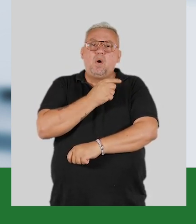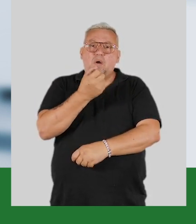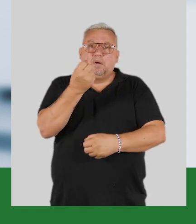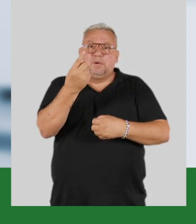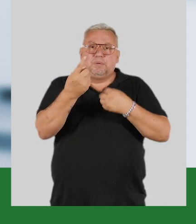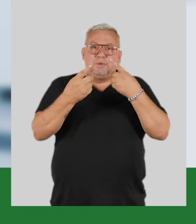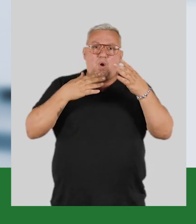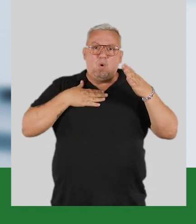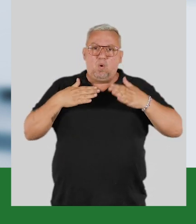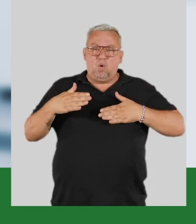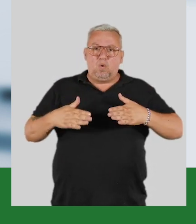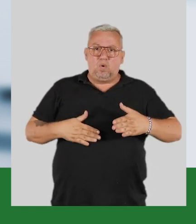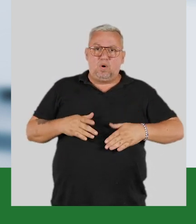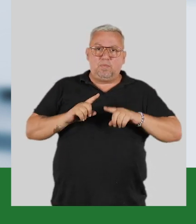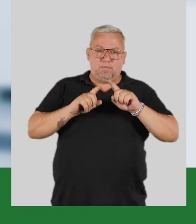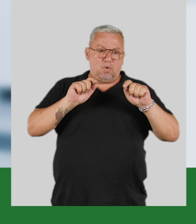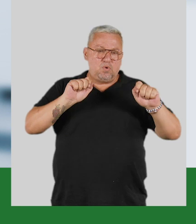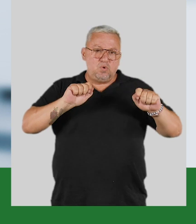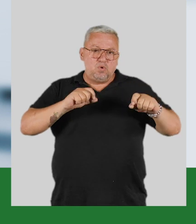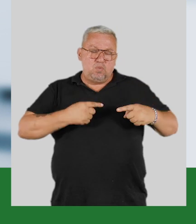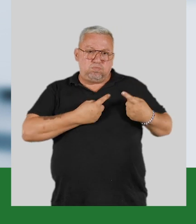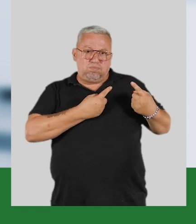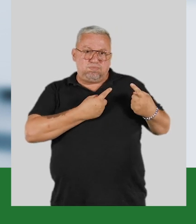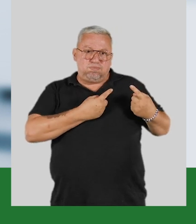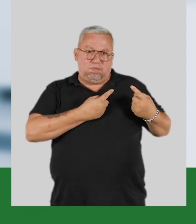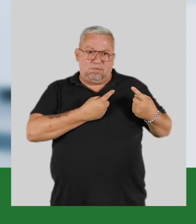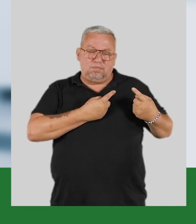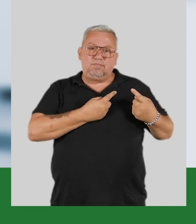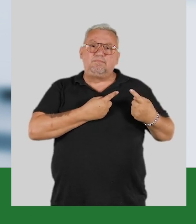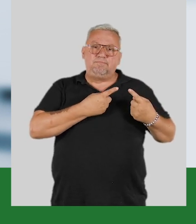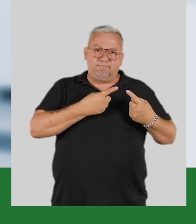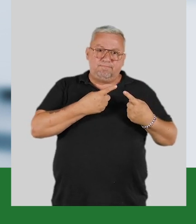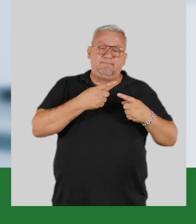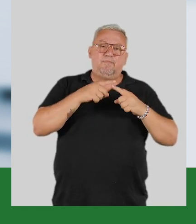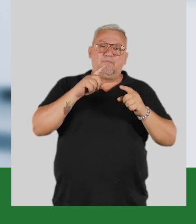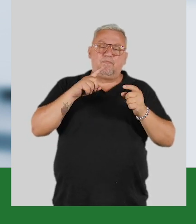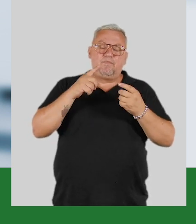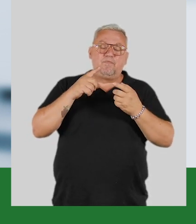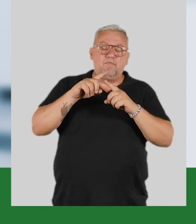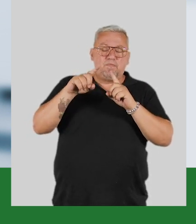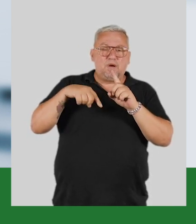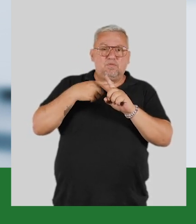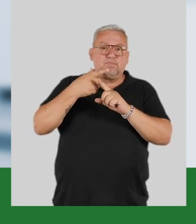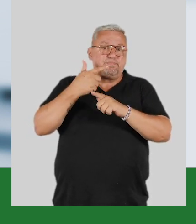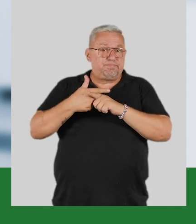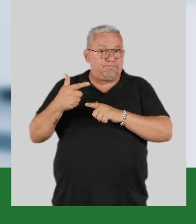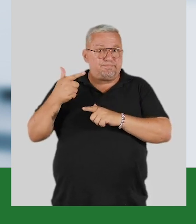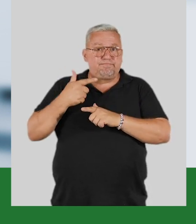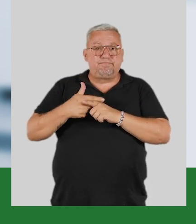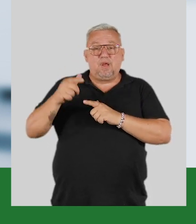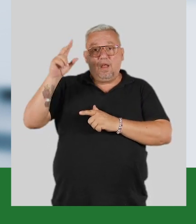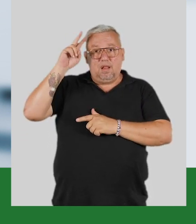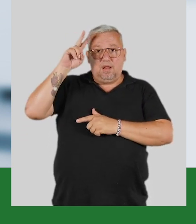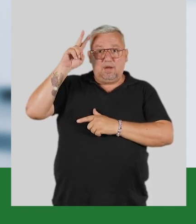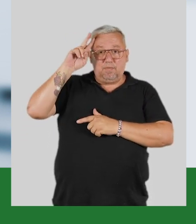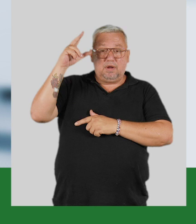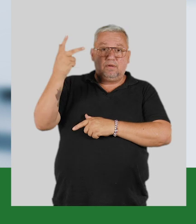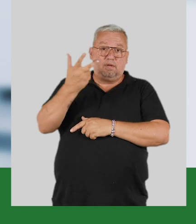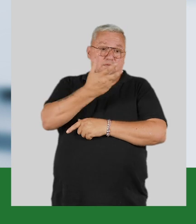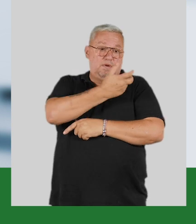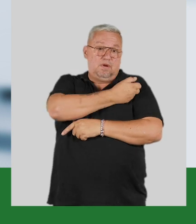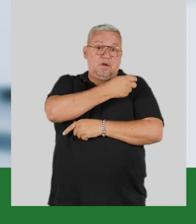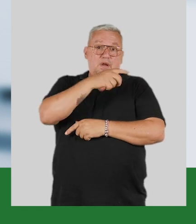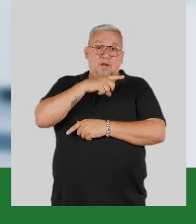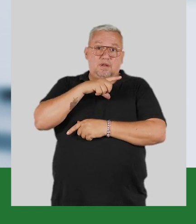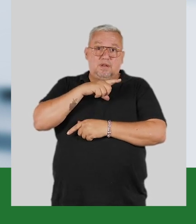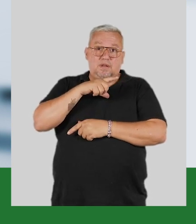ao organismo dela. Então é possível que eventualmente tenha uma reação mais grave, tá? Lembrar que a vacina ela tem